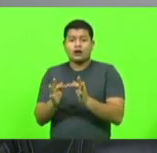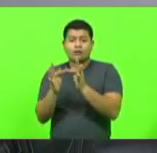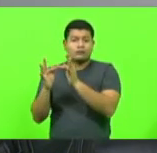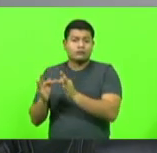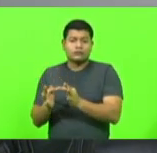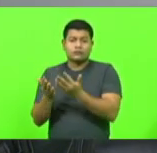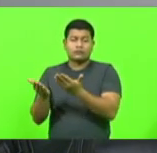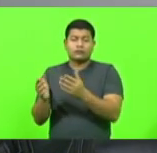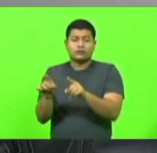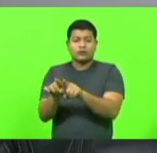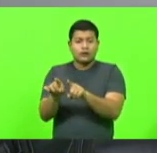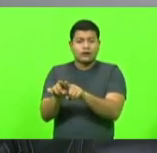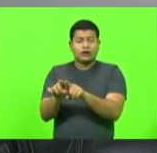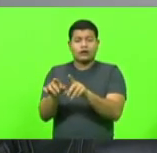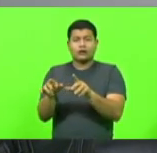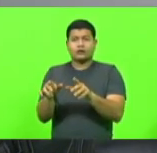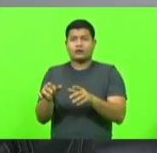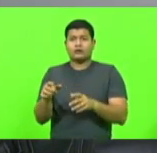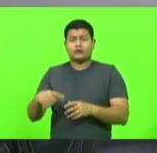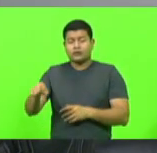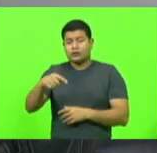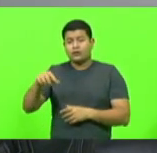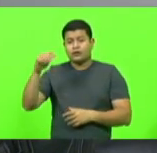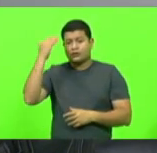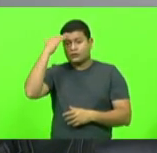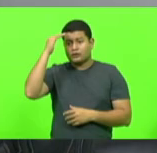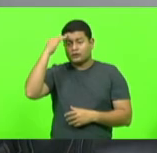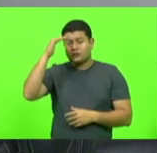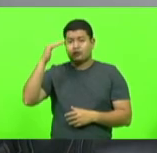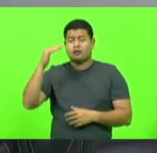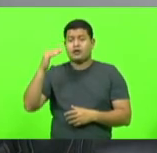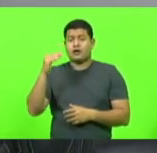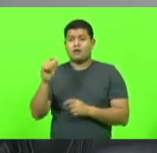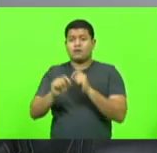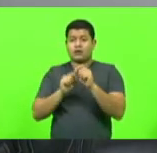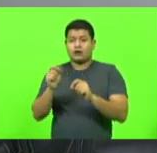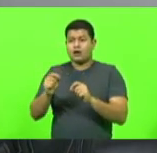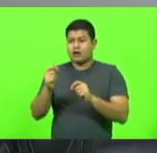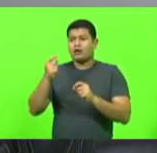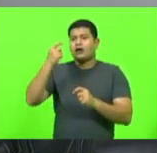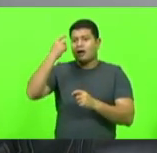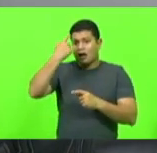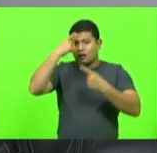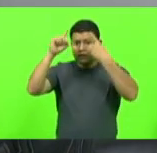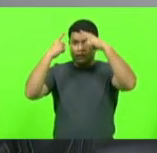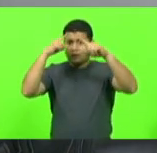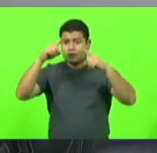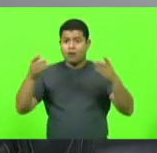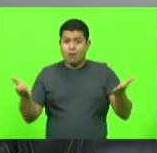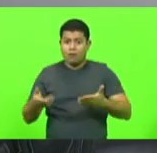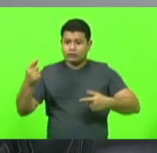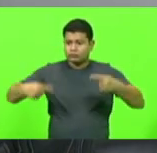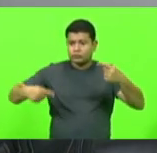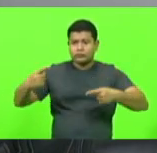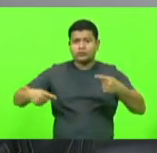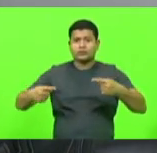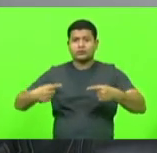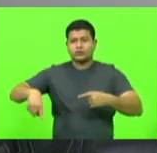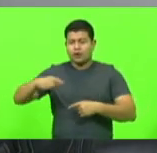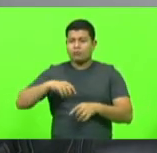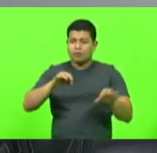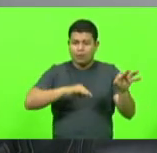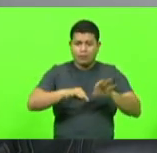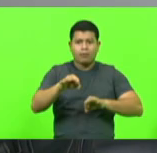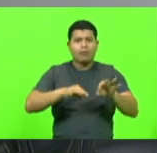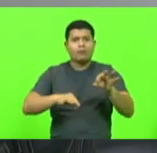possa afunilar algumas ideias, algumas sugestões que foram debatidas hoje. E,